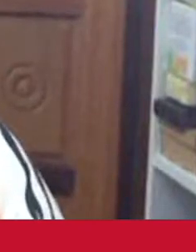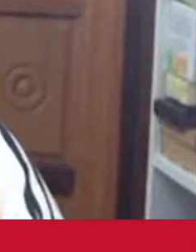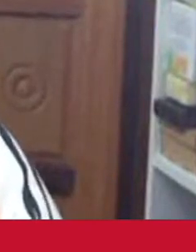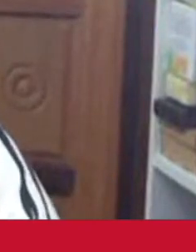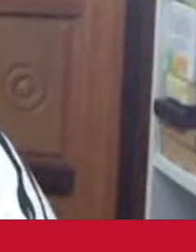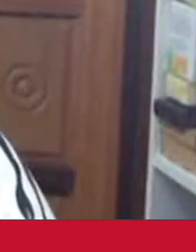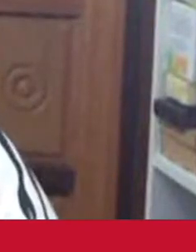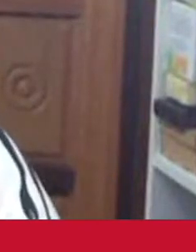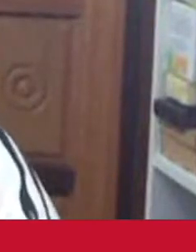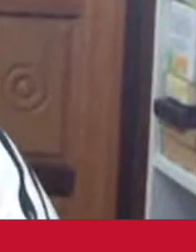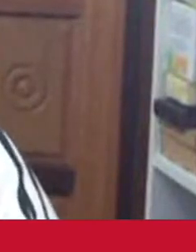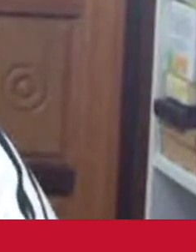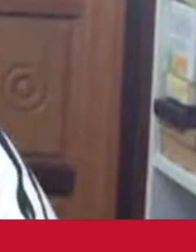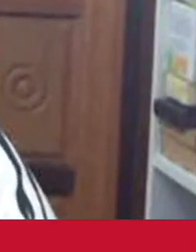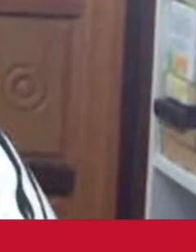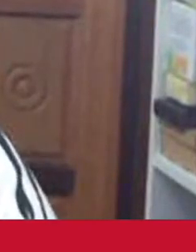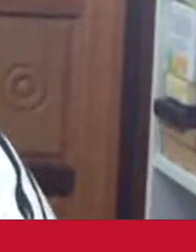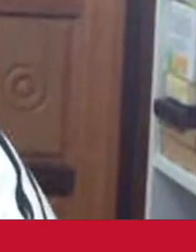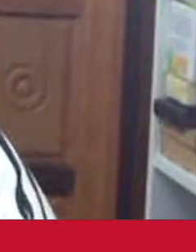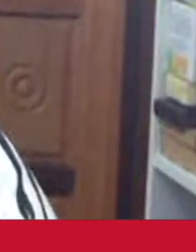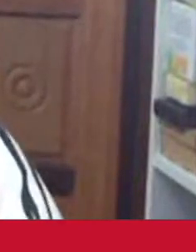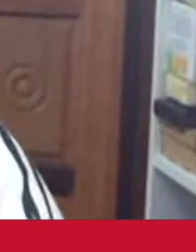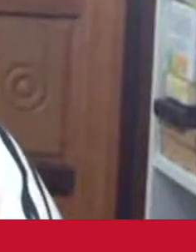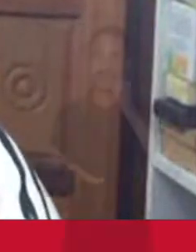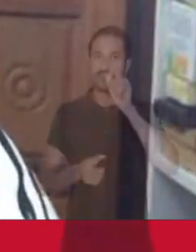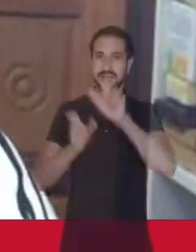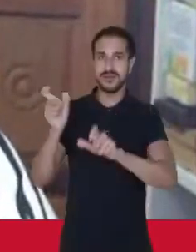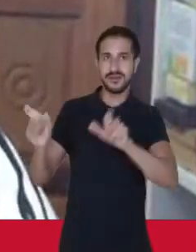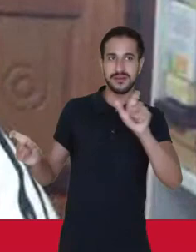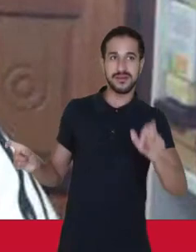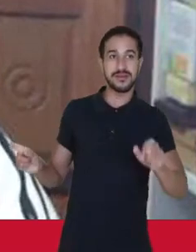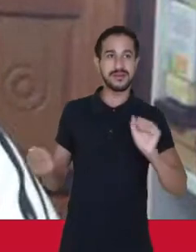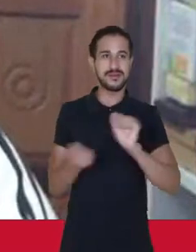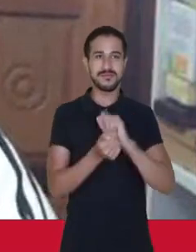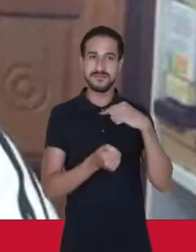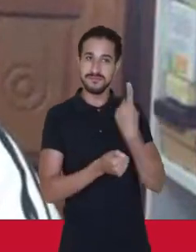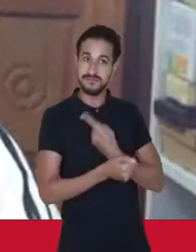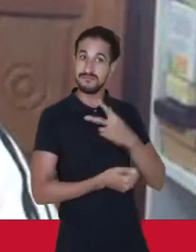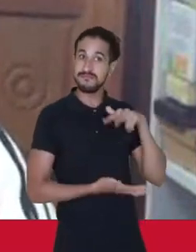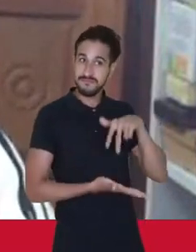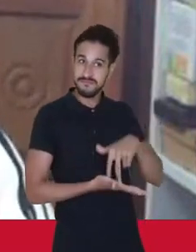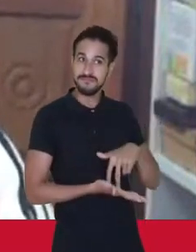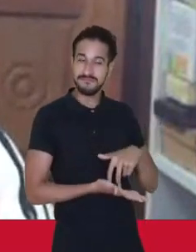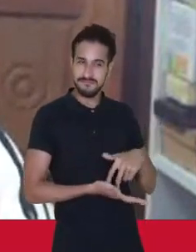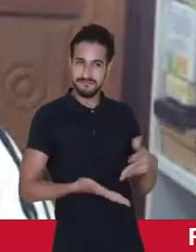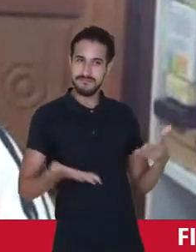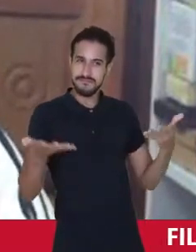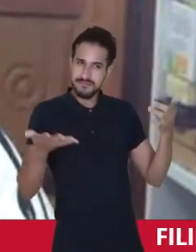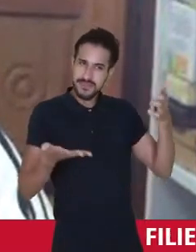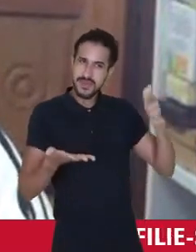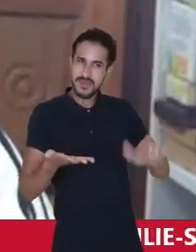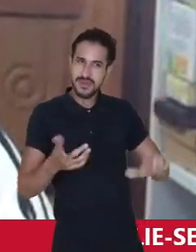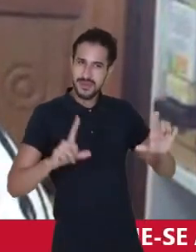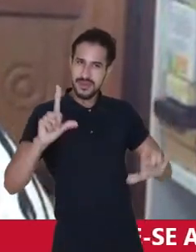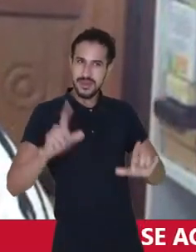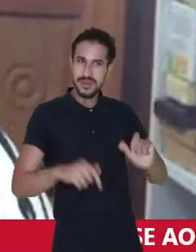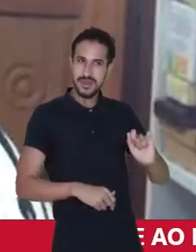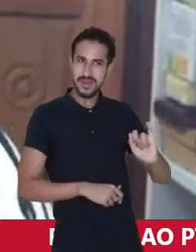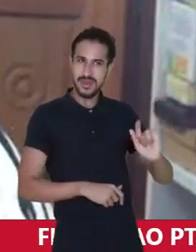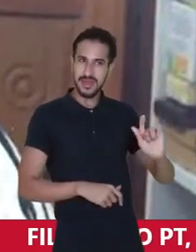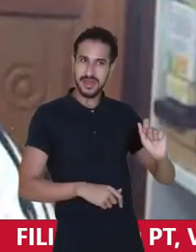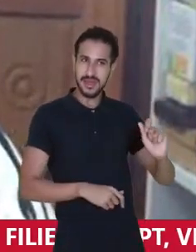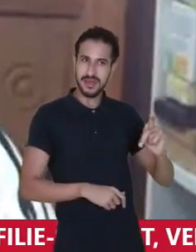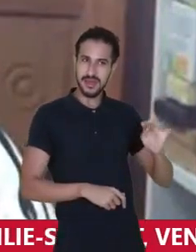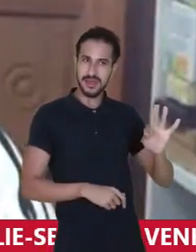Olá, uma boa noite para todas as pessoas que estão aqui conosco. Esse é mais um programa Liga